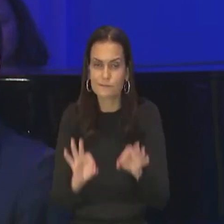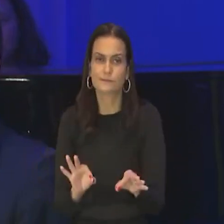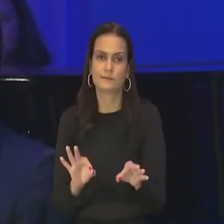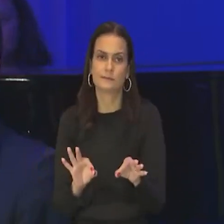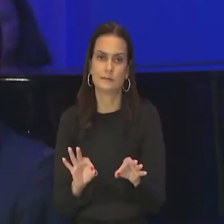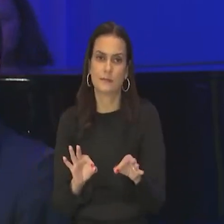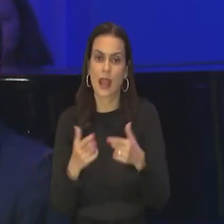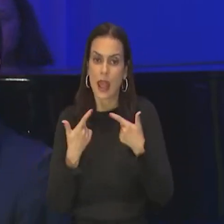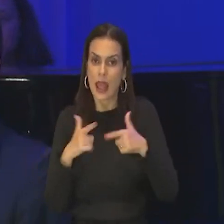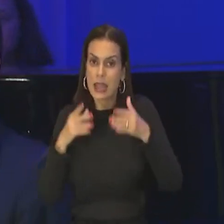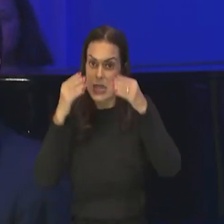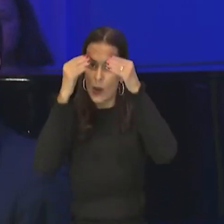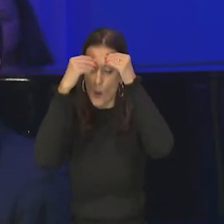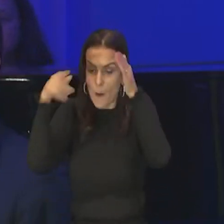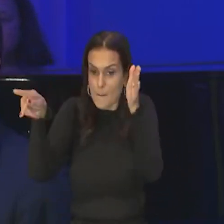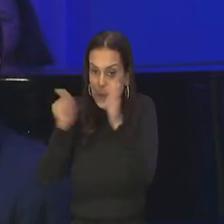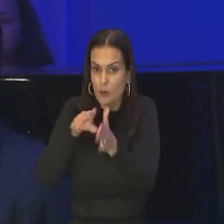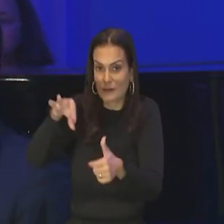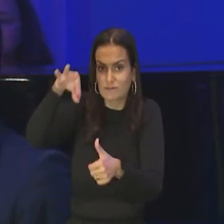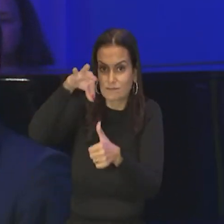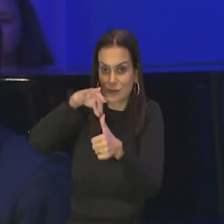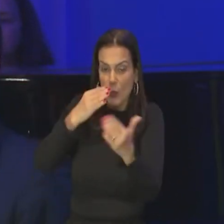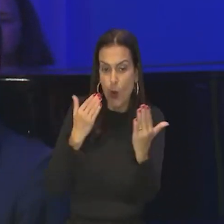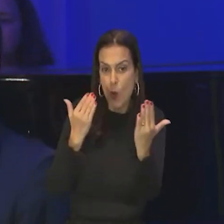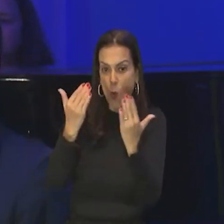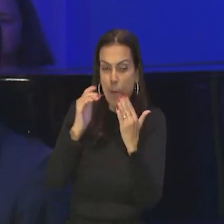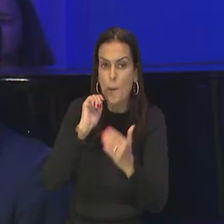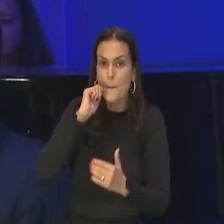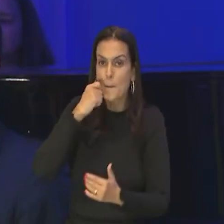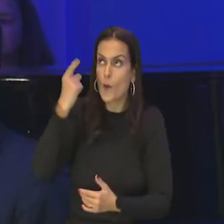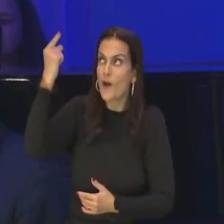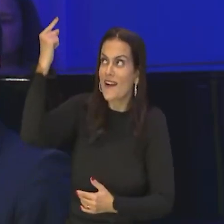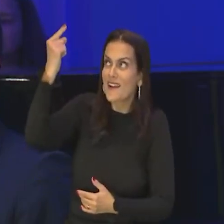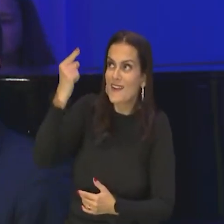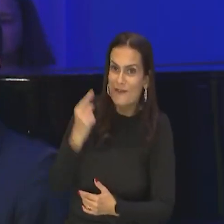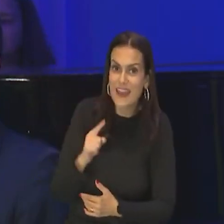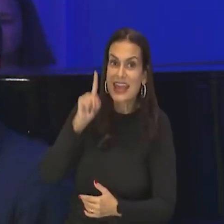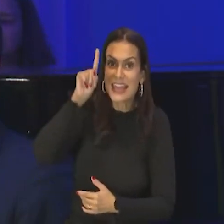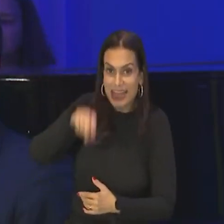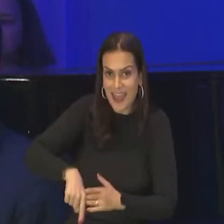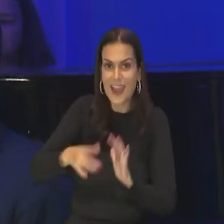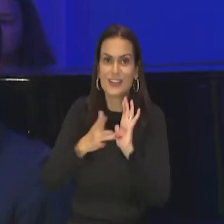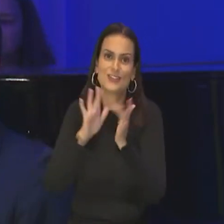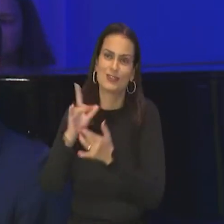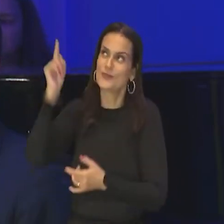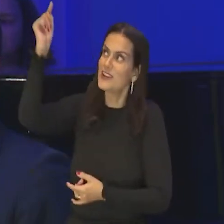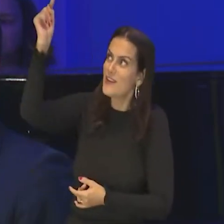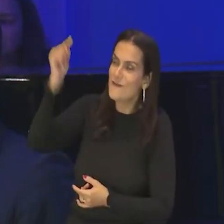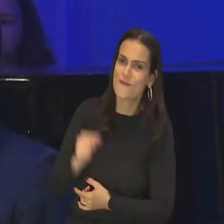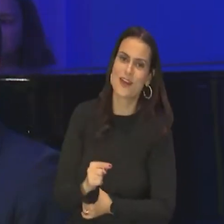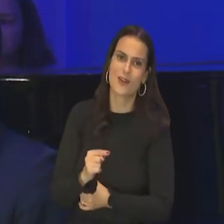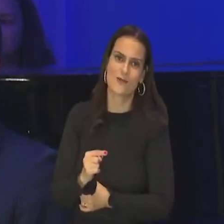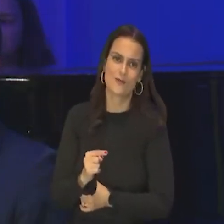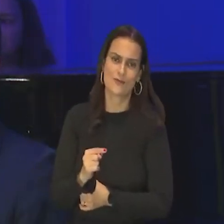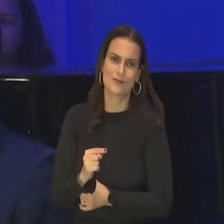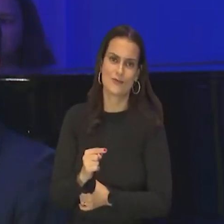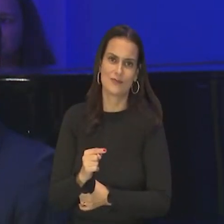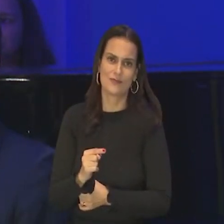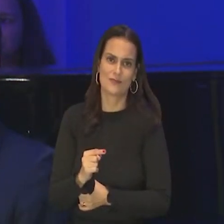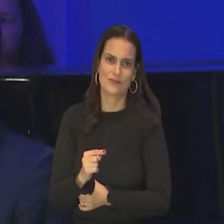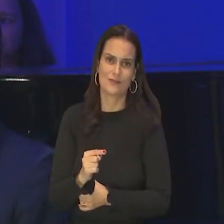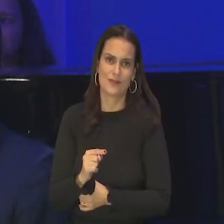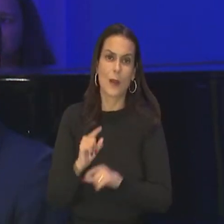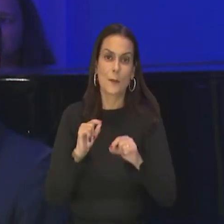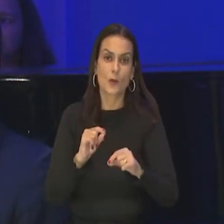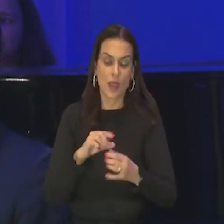esta linguagem de Cristo que fala do pão que desce do céu e que é Ele mesmo que é oferecido por nós como alimento para a